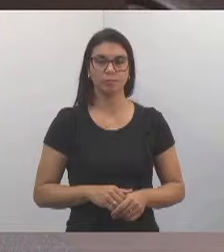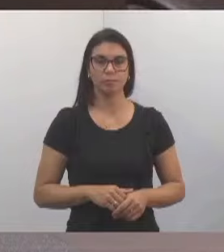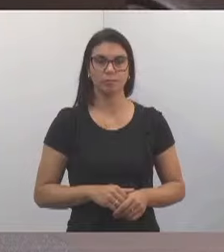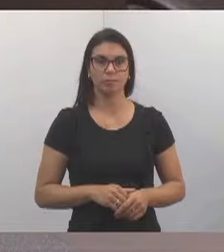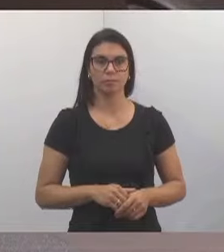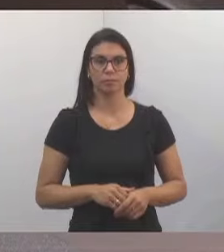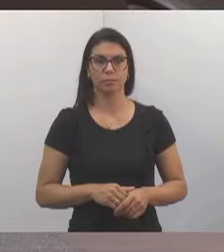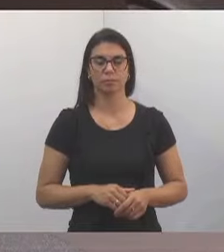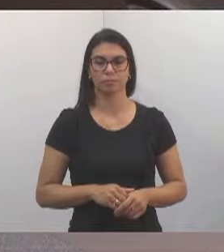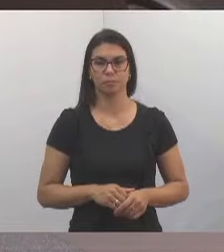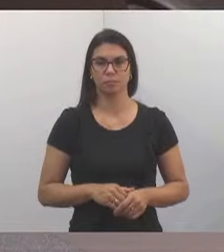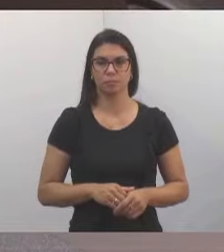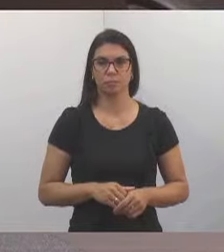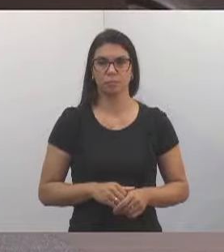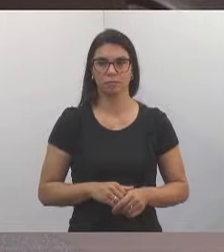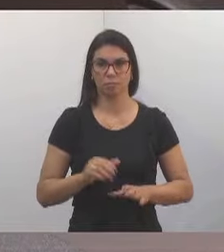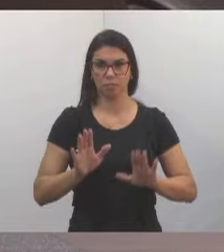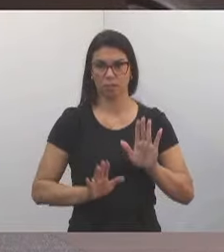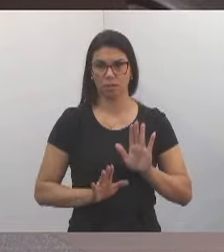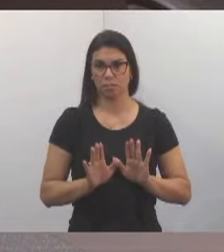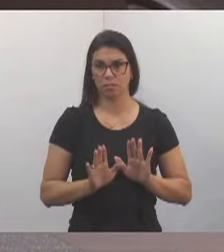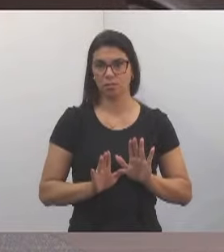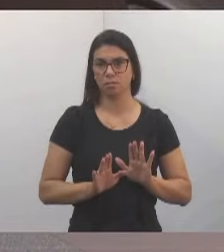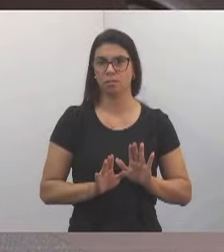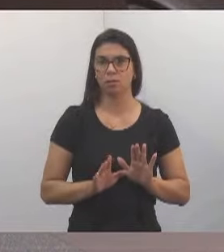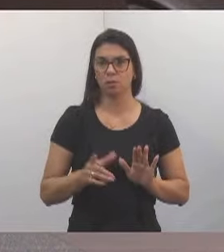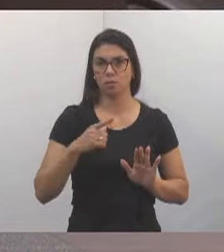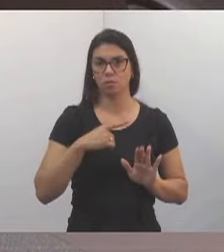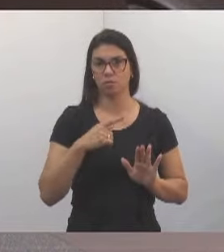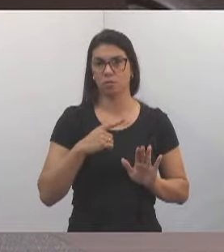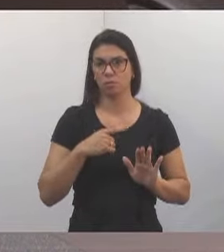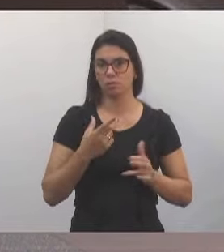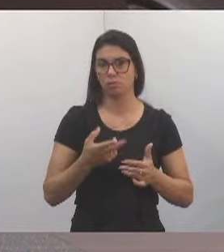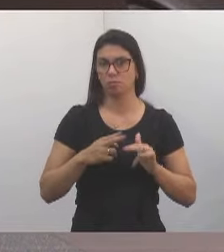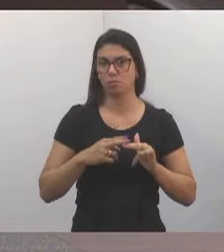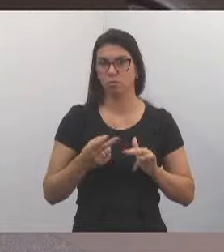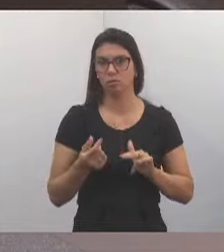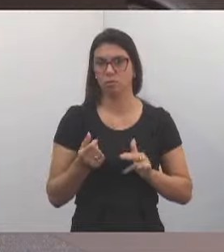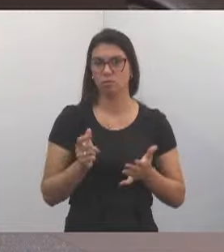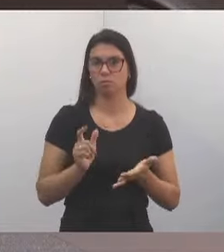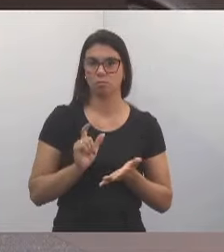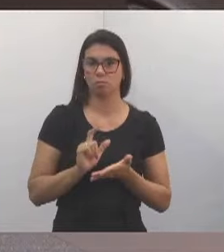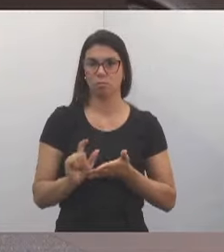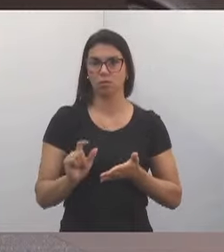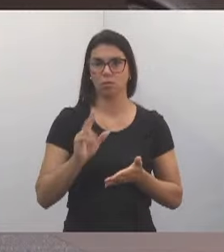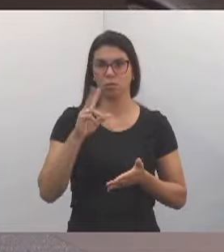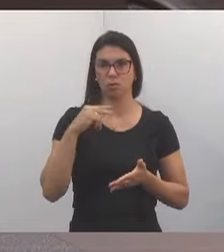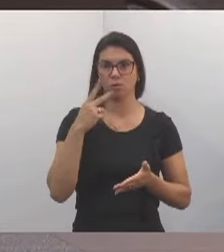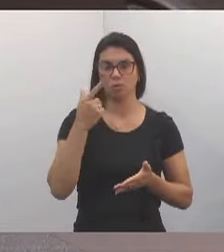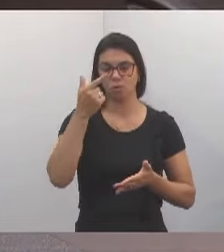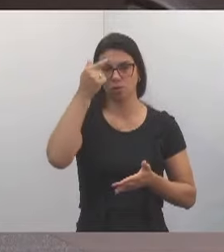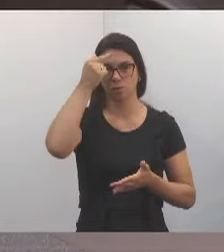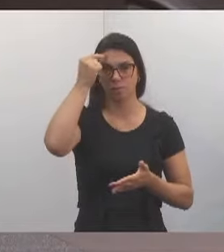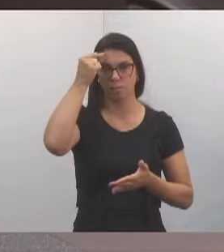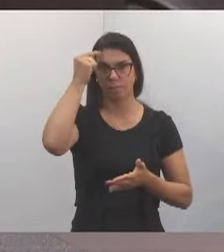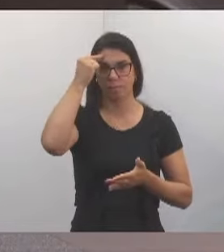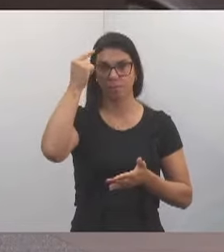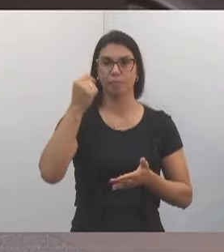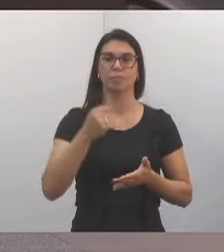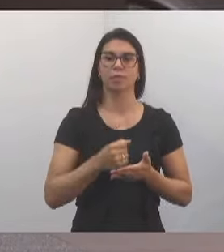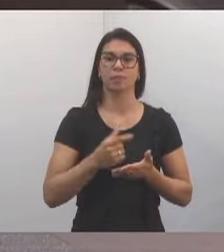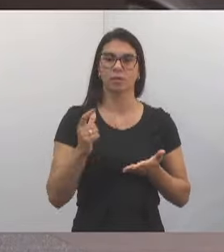Ressaltamos que a licitação está sendo viabilizada por meio de recebimento de uma emenda impositiva do vereador Edgar, que